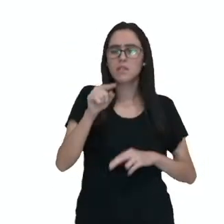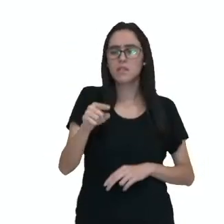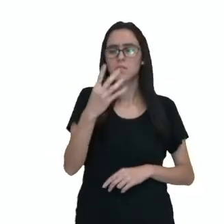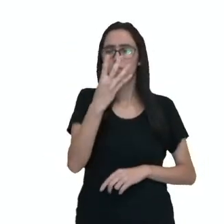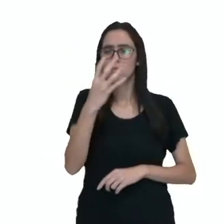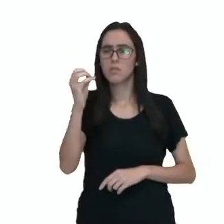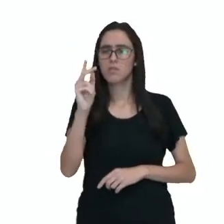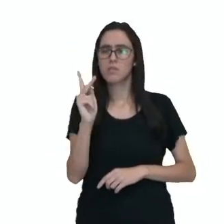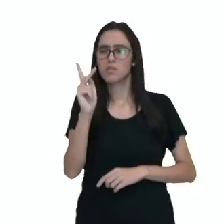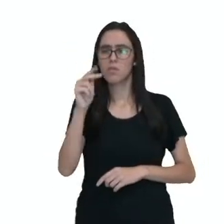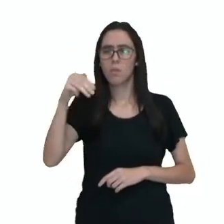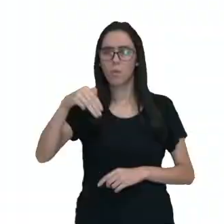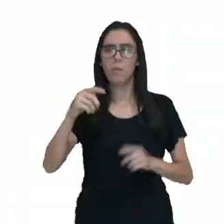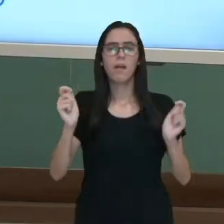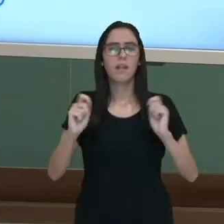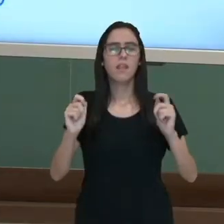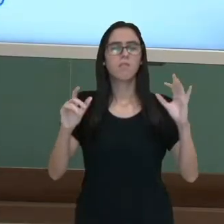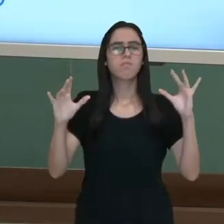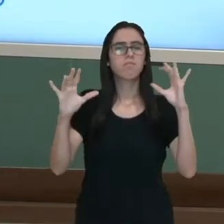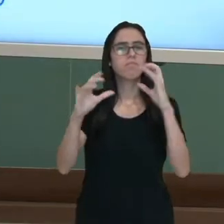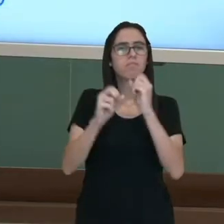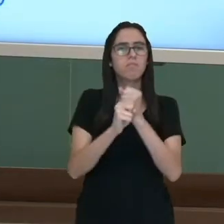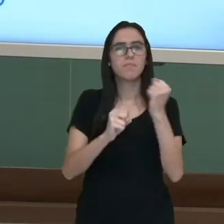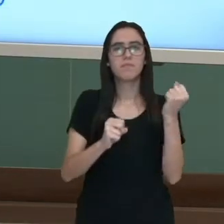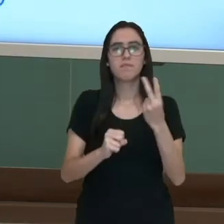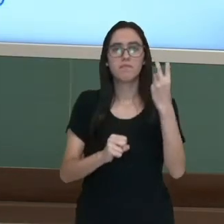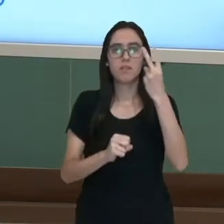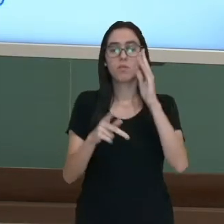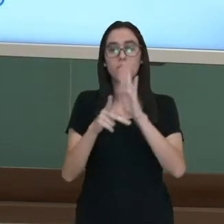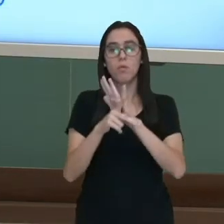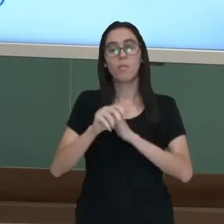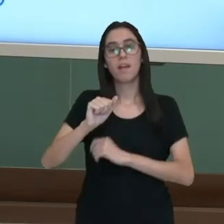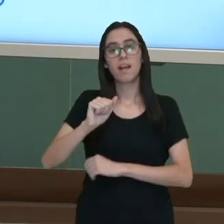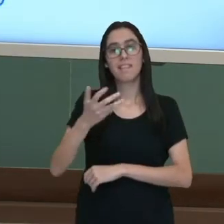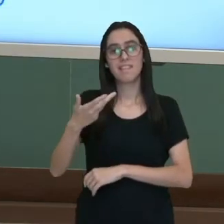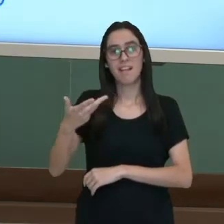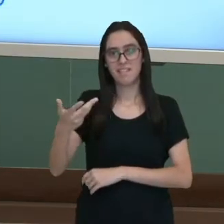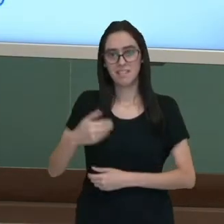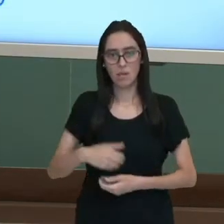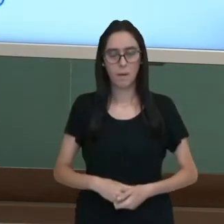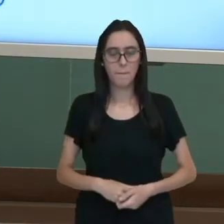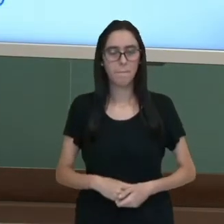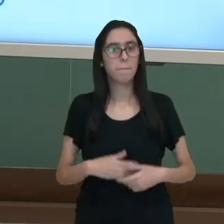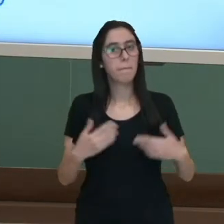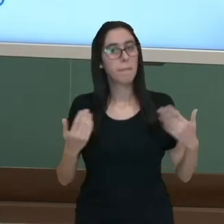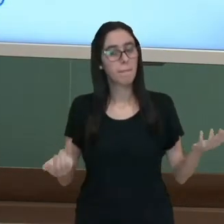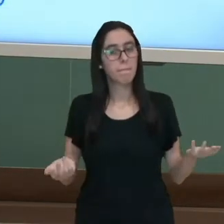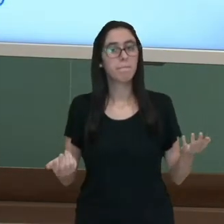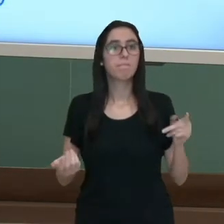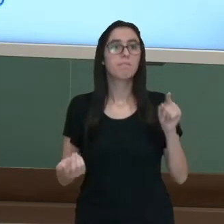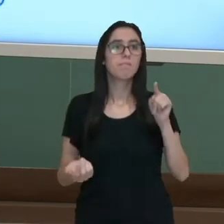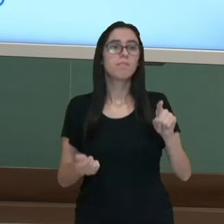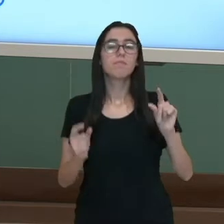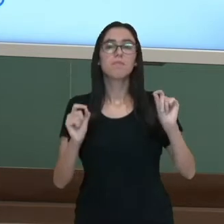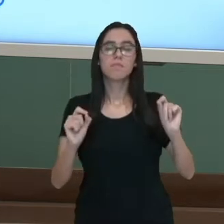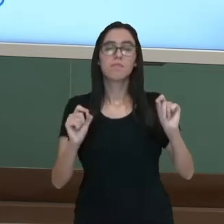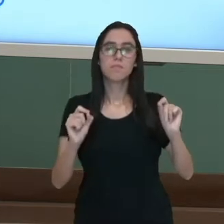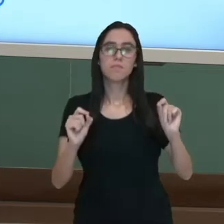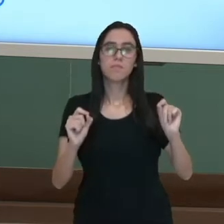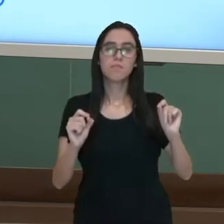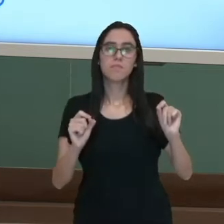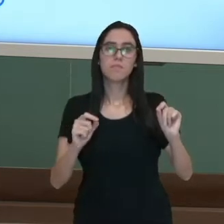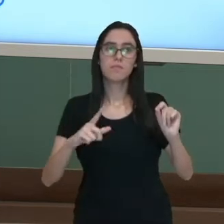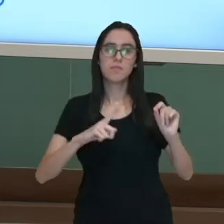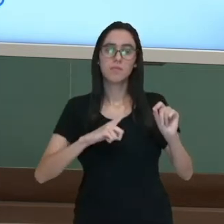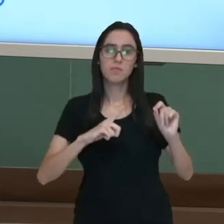km, eu consigo calcular, por exemplo, o valor da aceleração gravitacional, certo? Ou seja, com essa expressão, eu consigo dizer que o